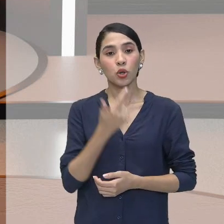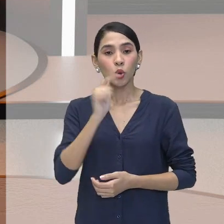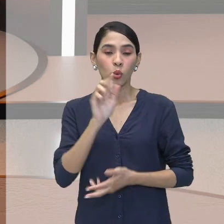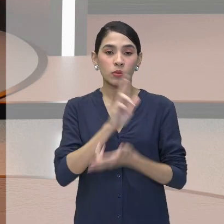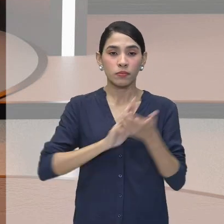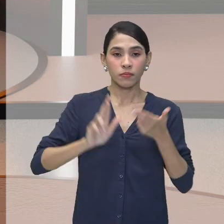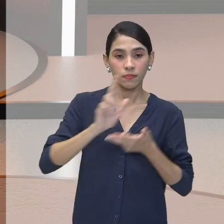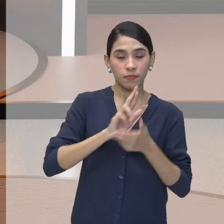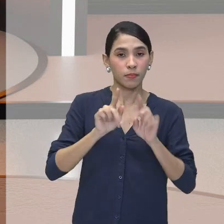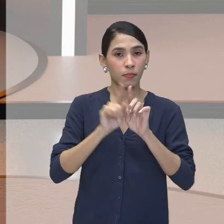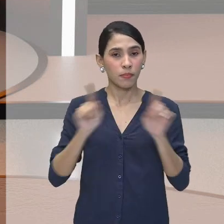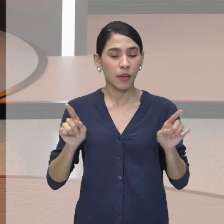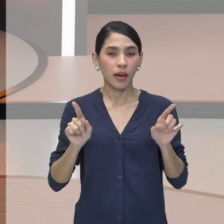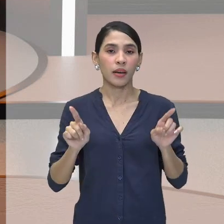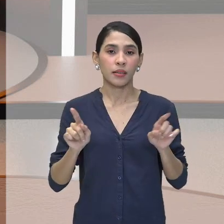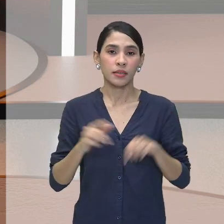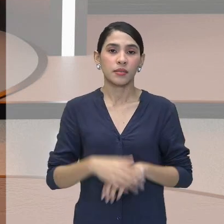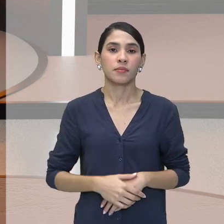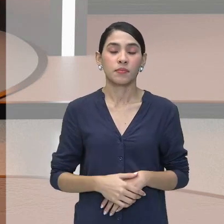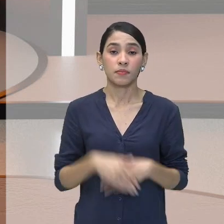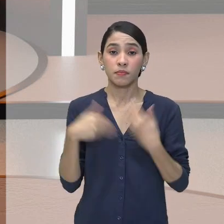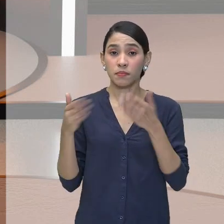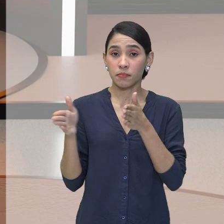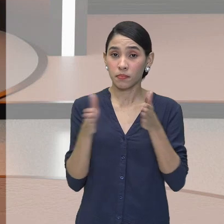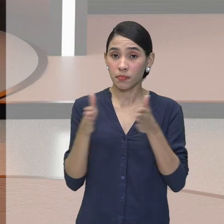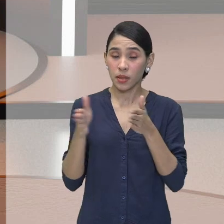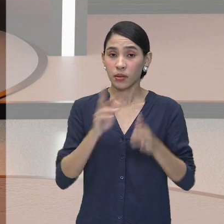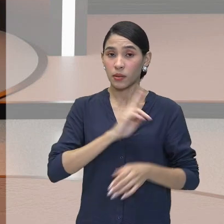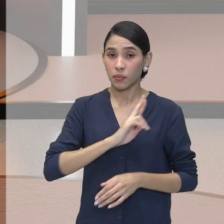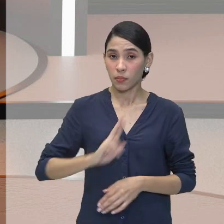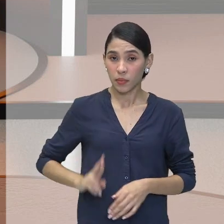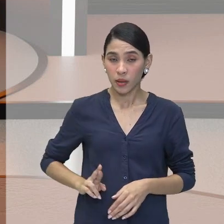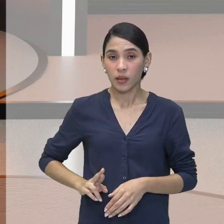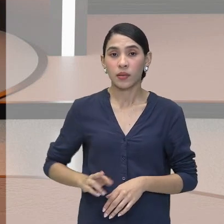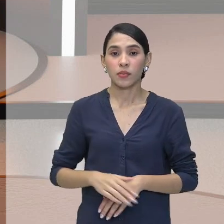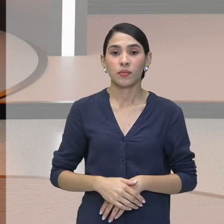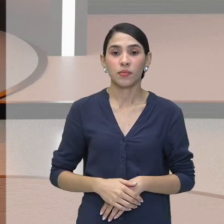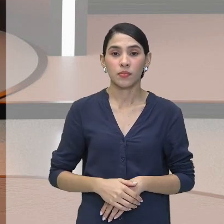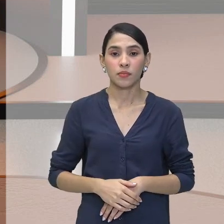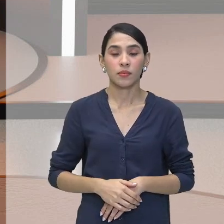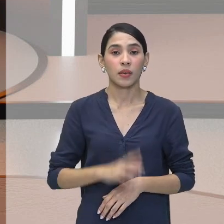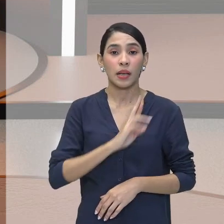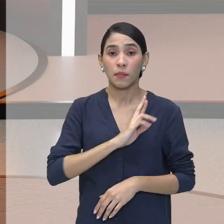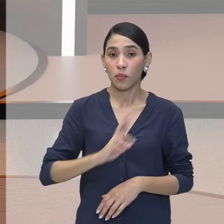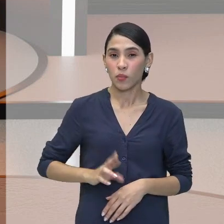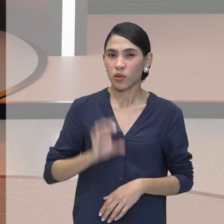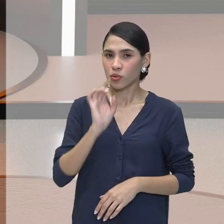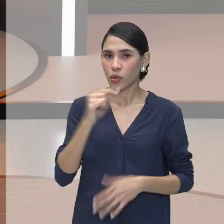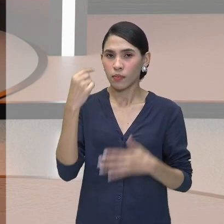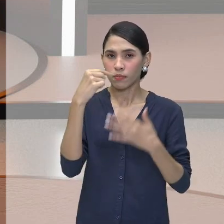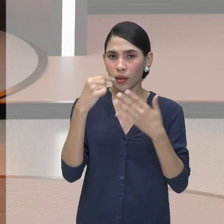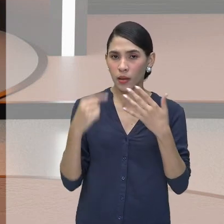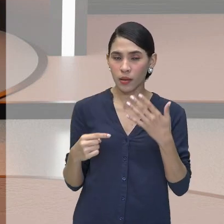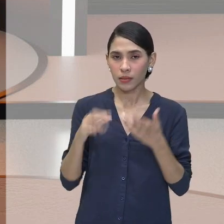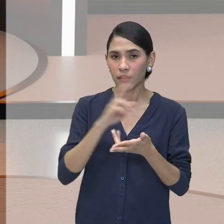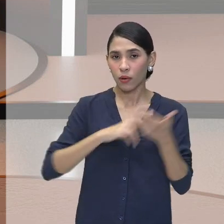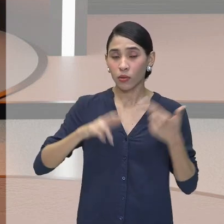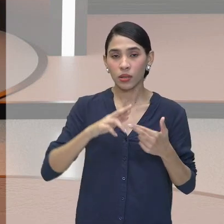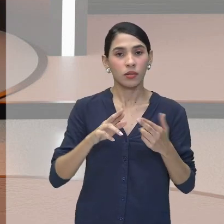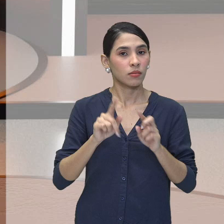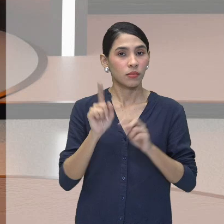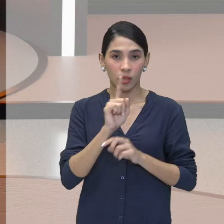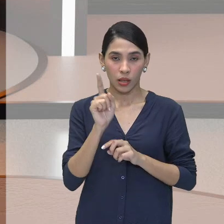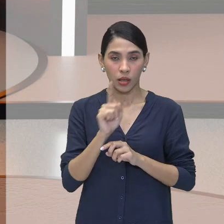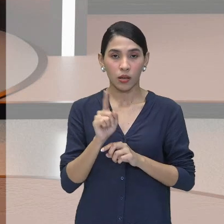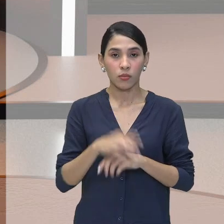Mas claro que nós não teremos nesse período republicano de início, a chamada Primeira República, apenas só esses movimentos, tá bom? Nós estamos